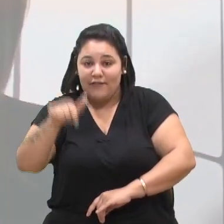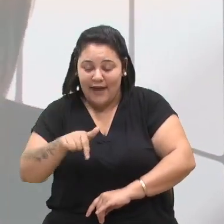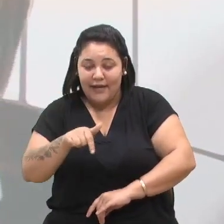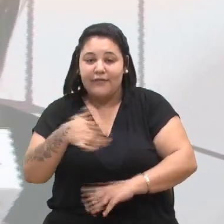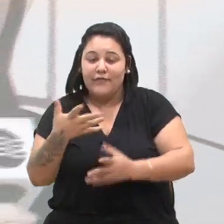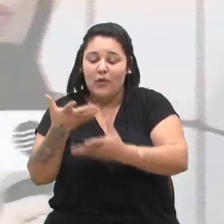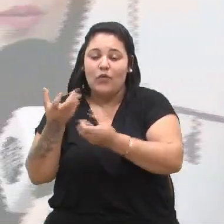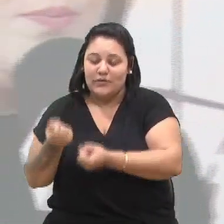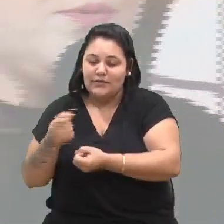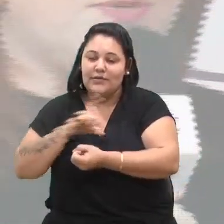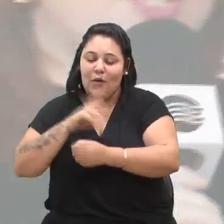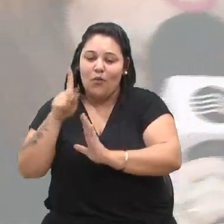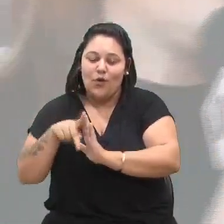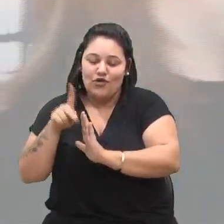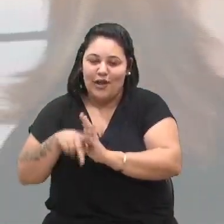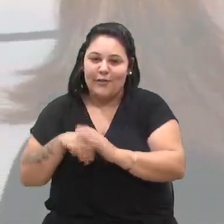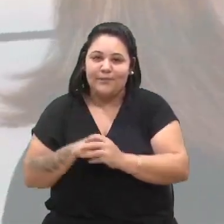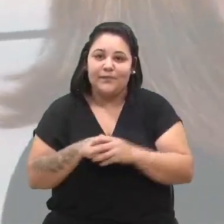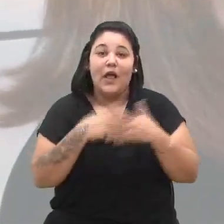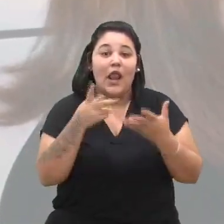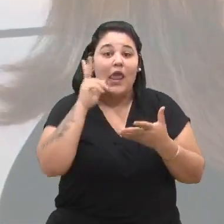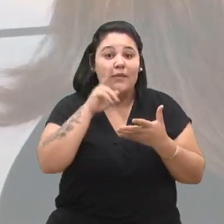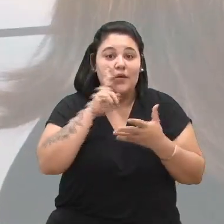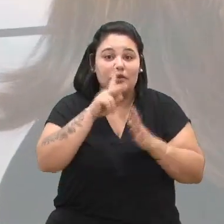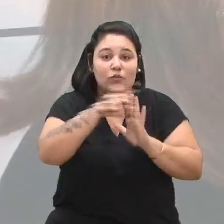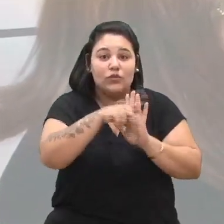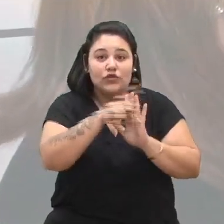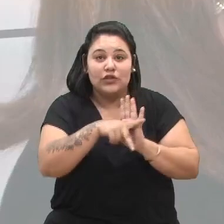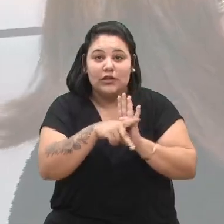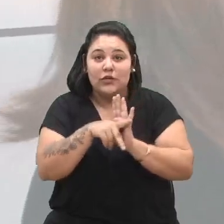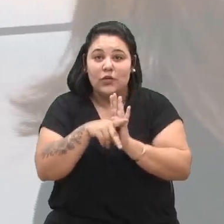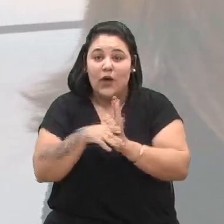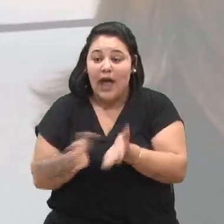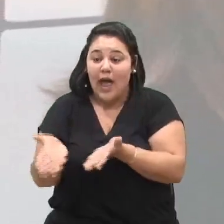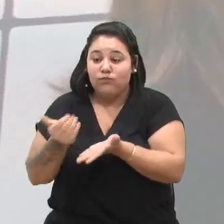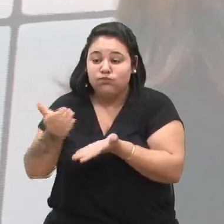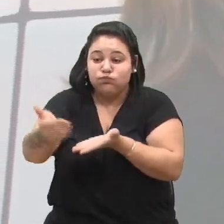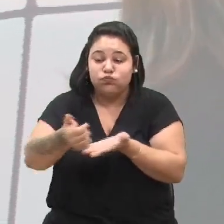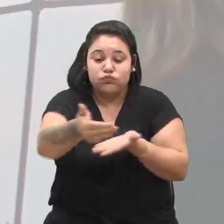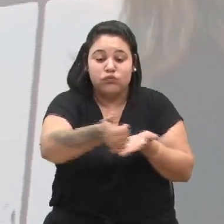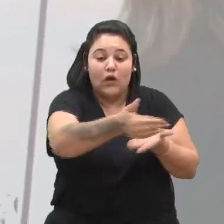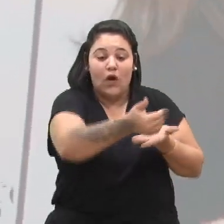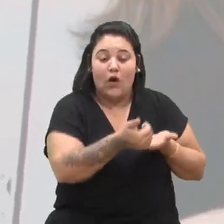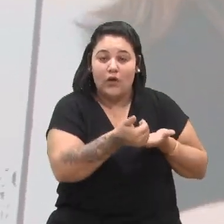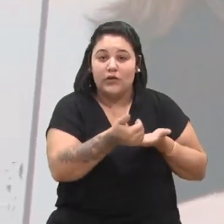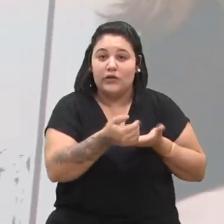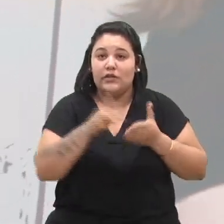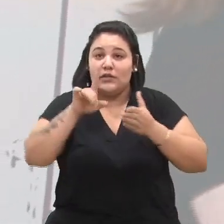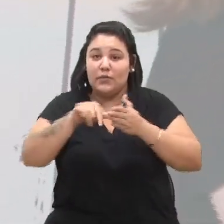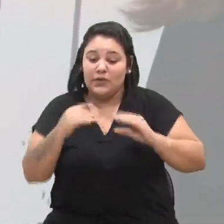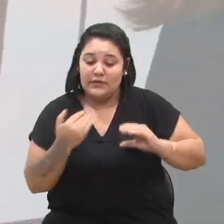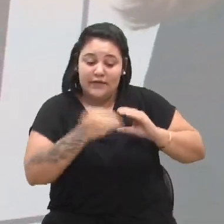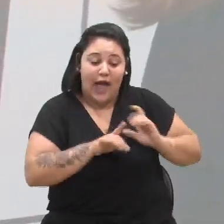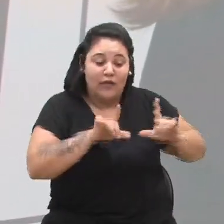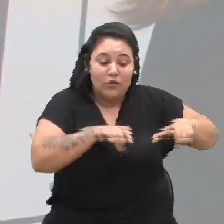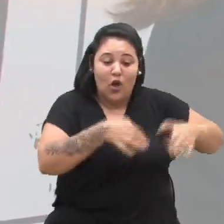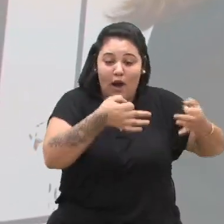Ressaltando, né, vereador, que o projeto ele recolhe os entulhos e que são destinados a locais